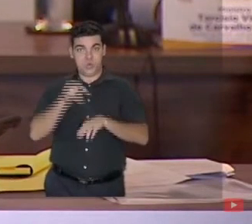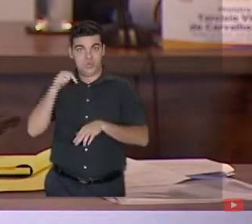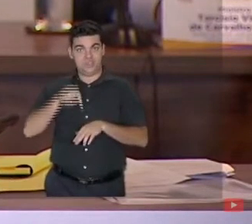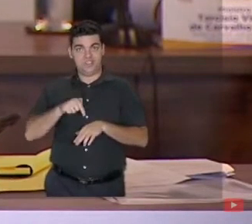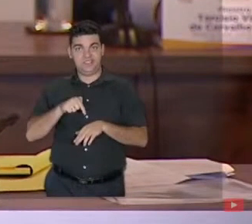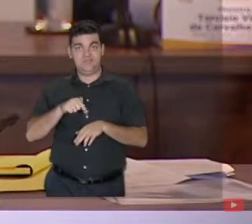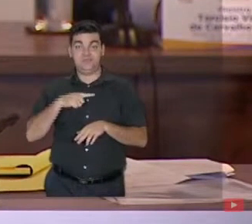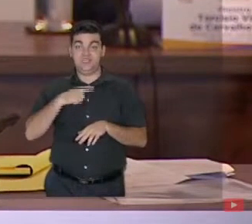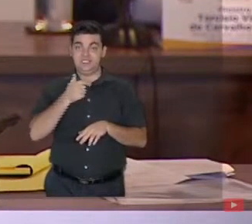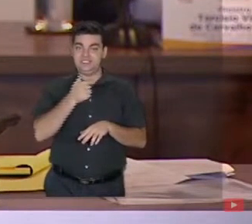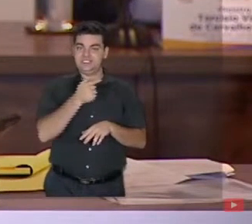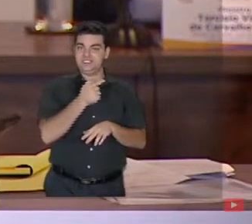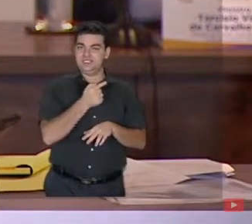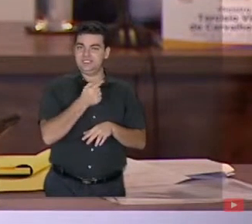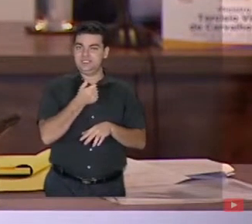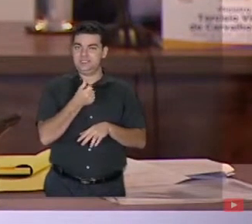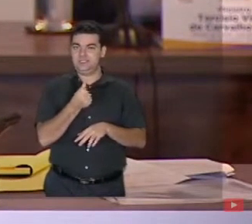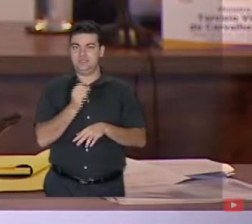77% já foi